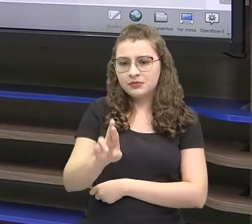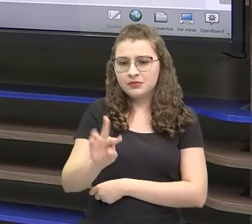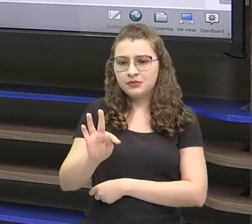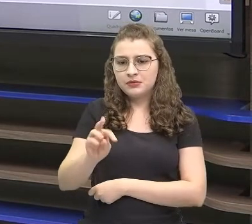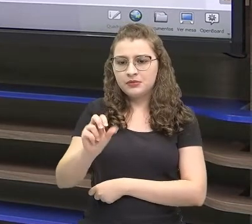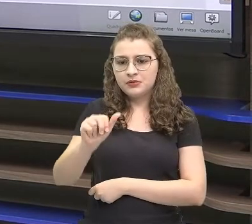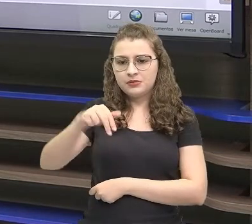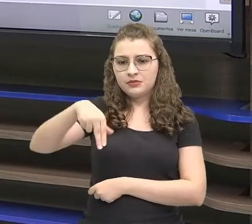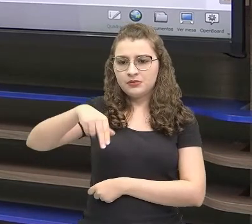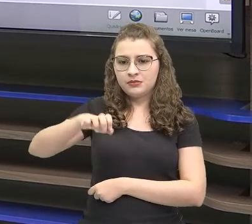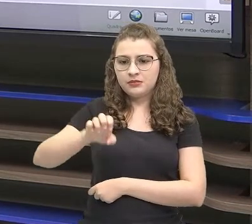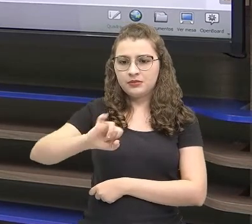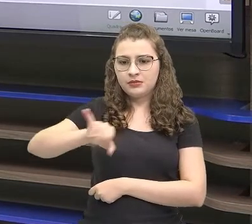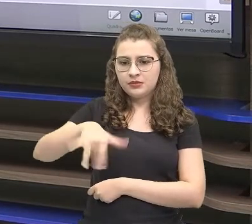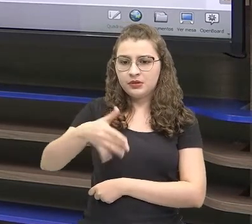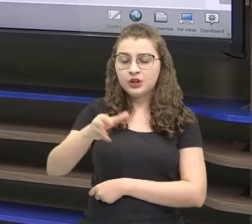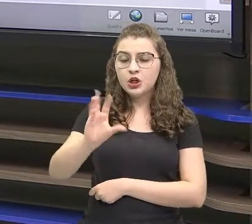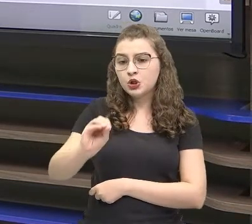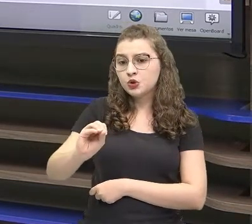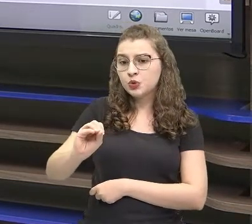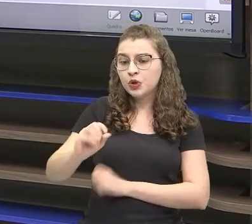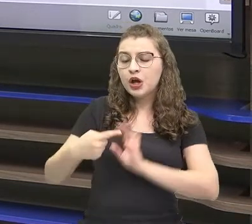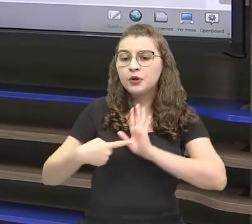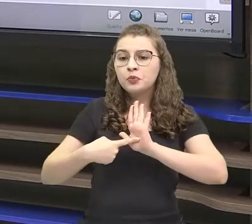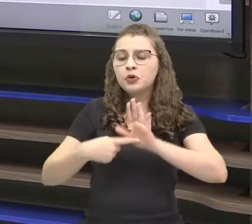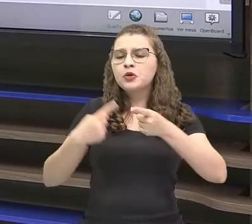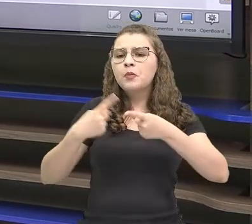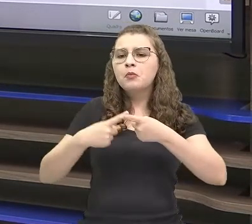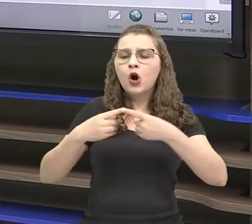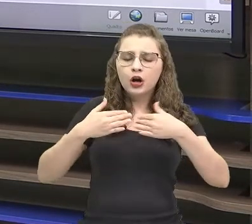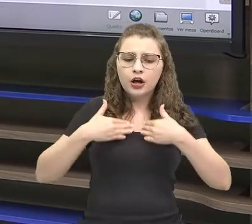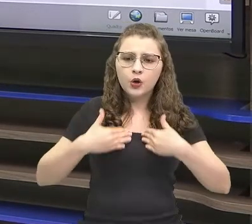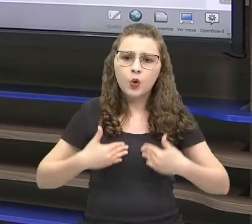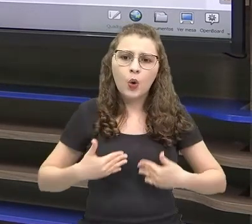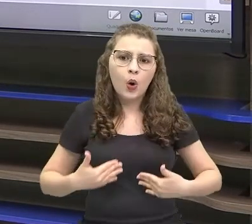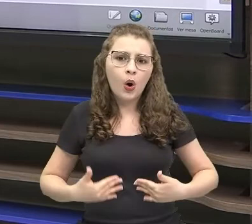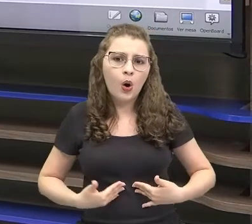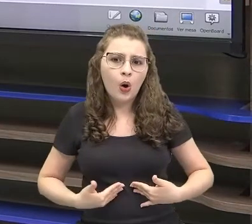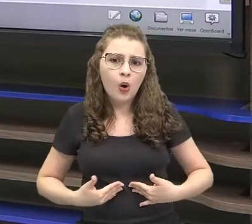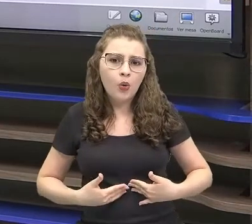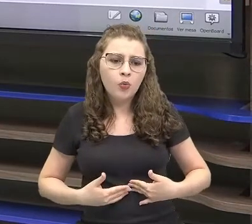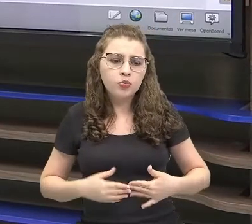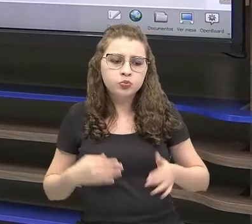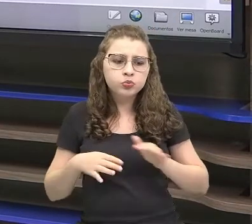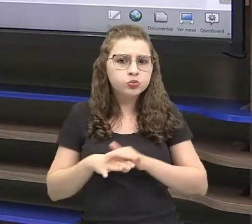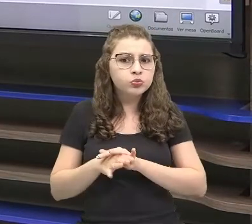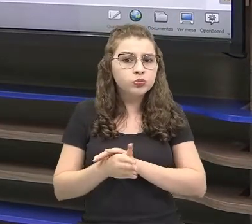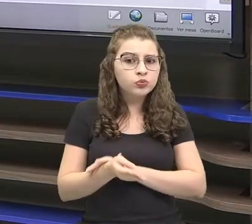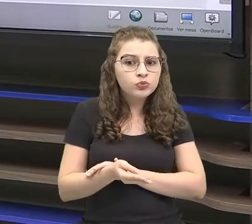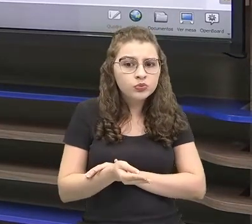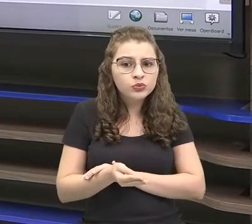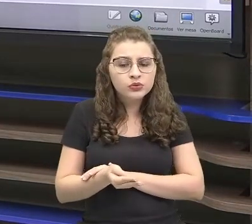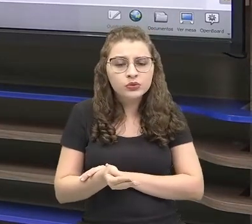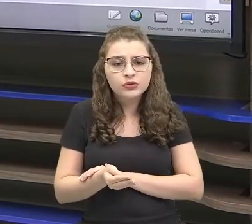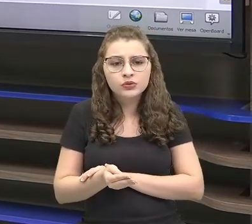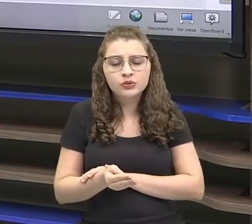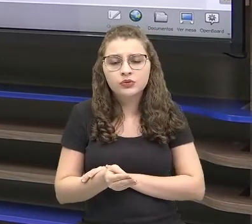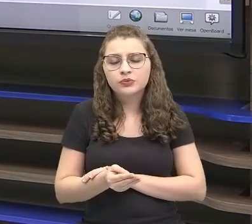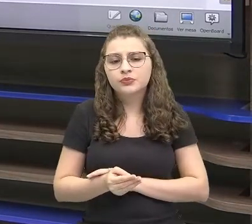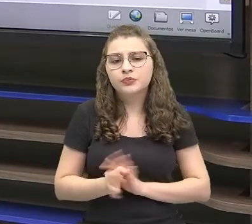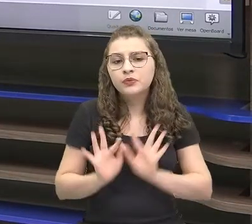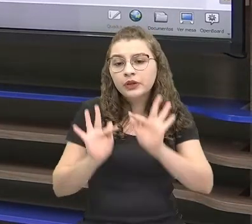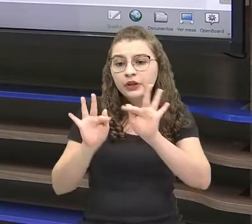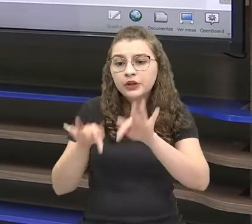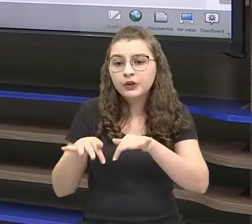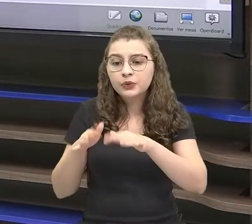do sertanejo, indicando o porquê que ele é daquela situação, porquê da situação dele. Então, no final, ao final,